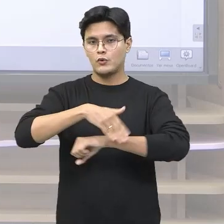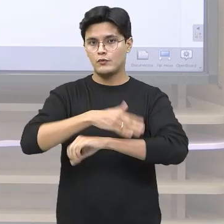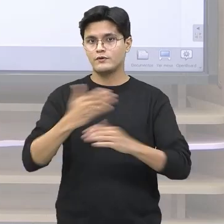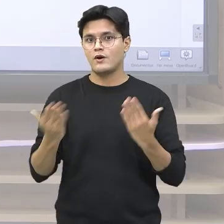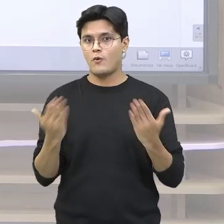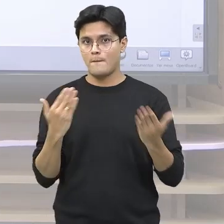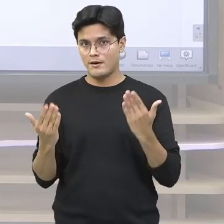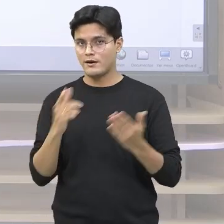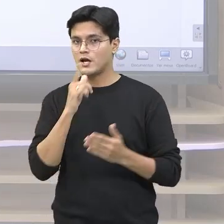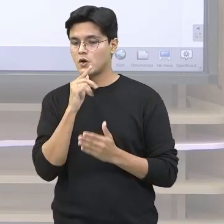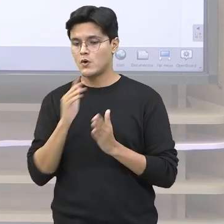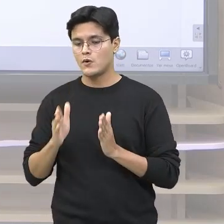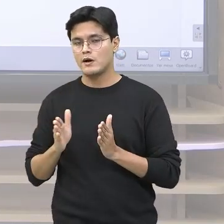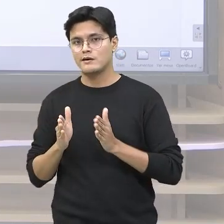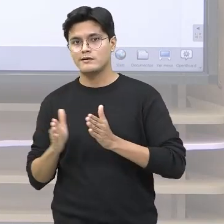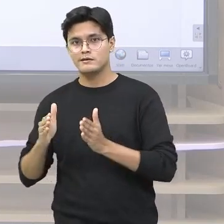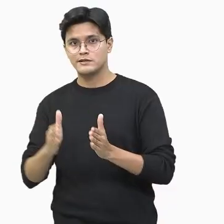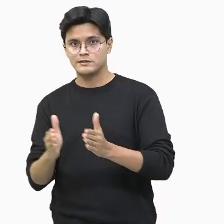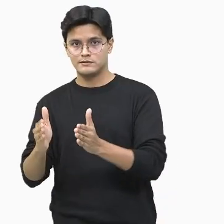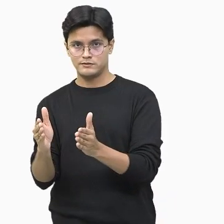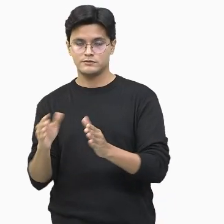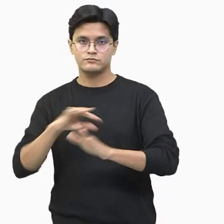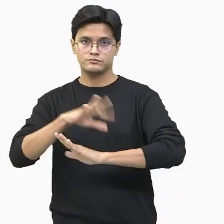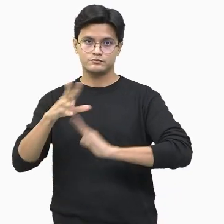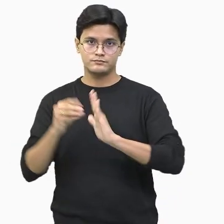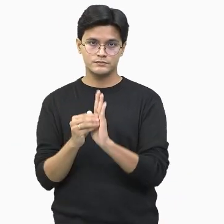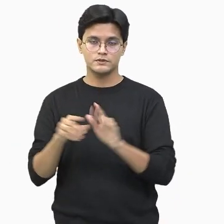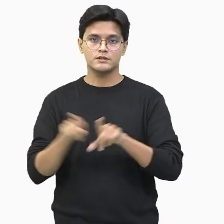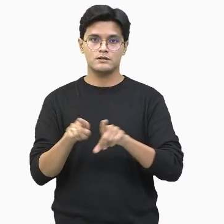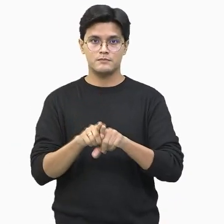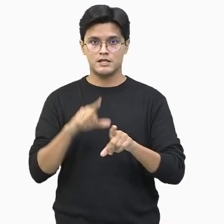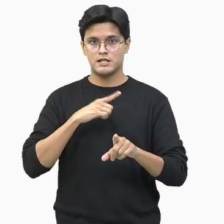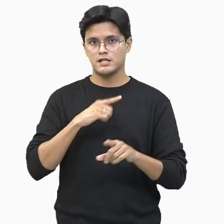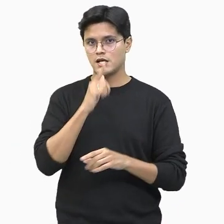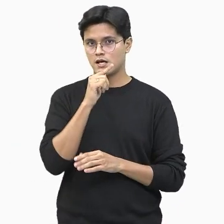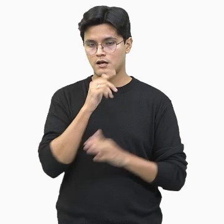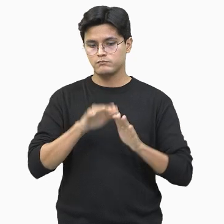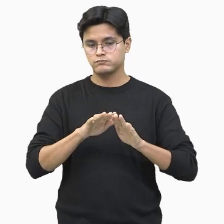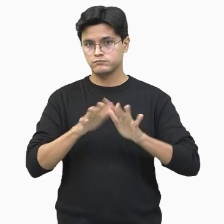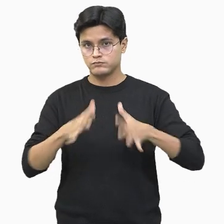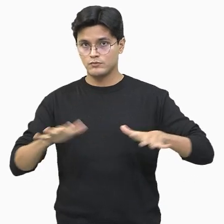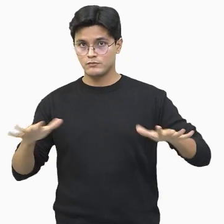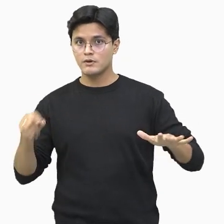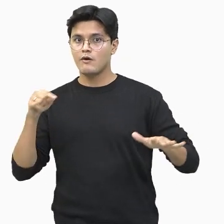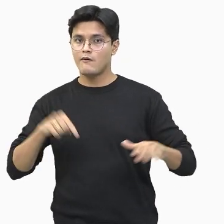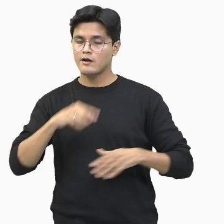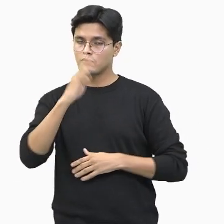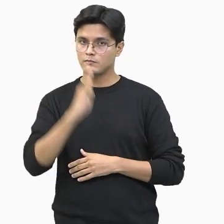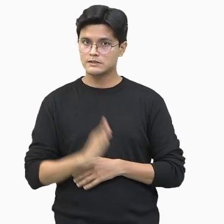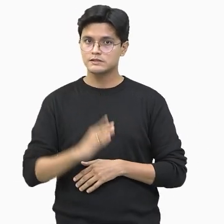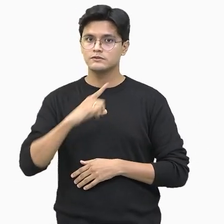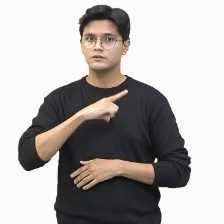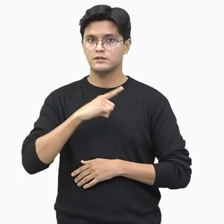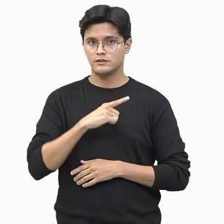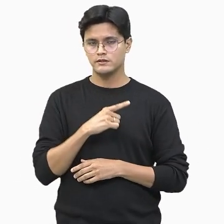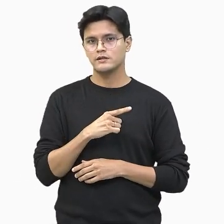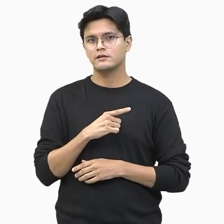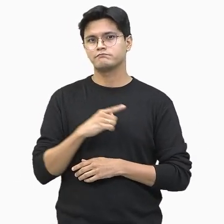Aí temos também eh na questão marítima a gente vai observar o Brasil ele possui eh